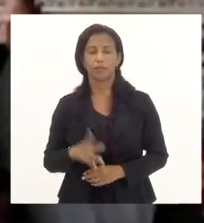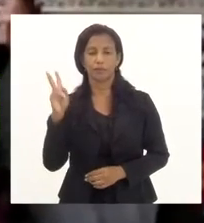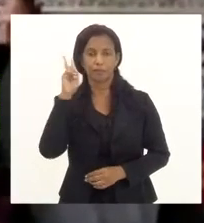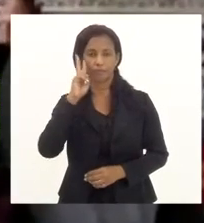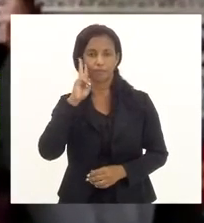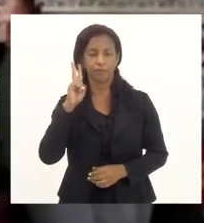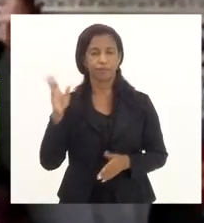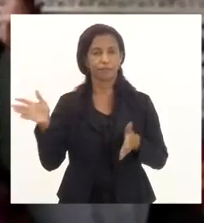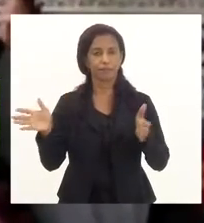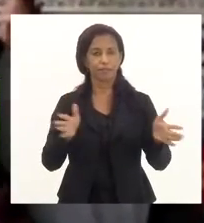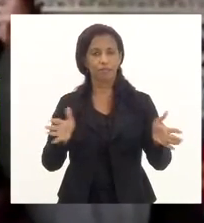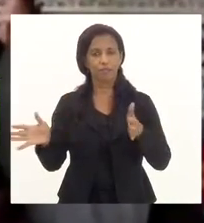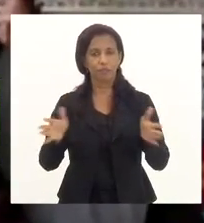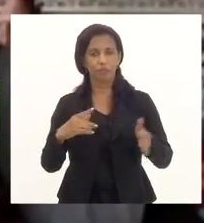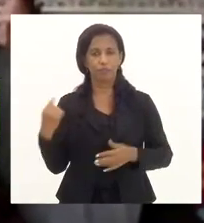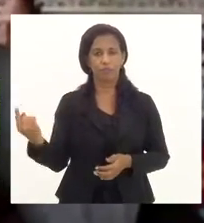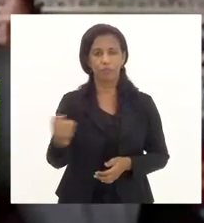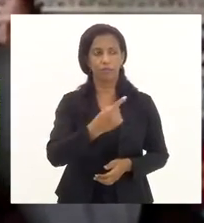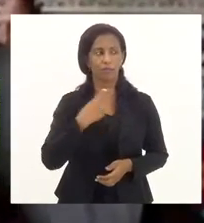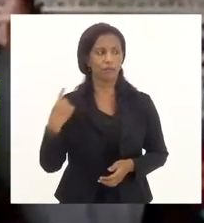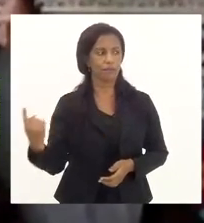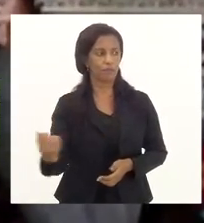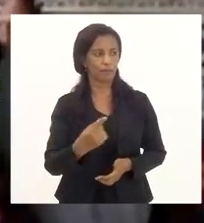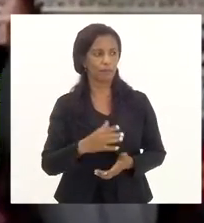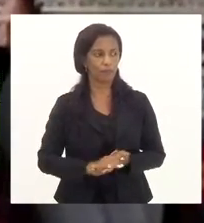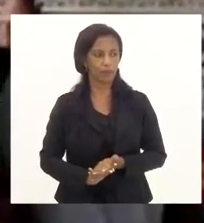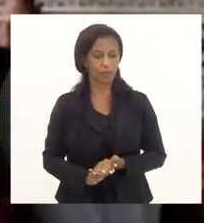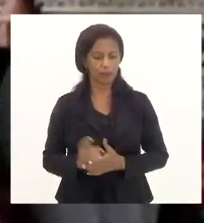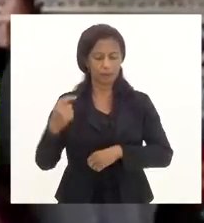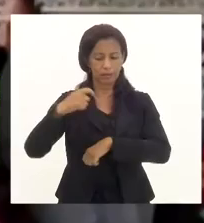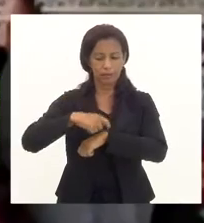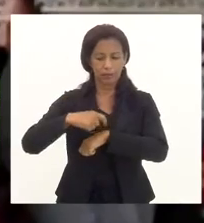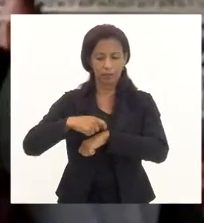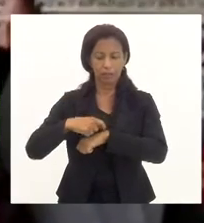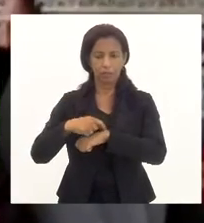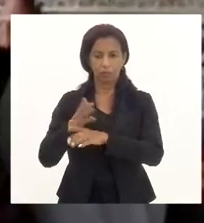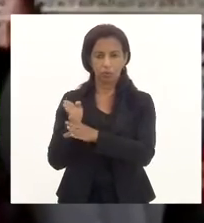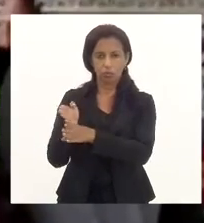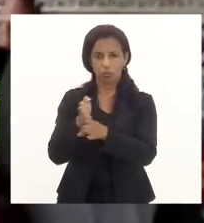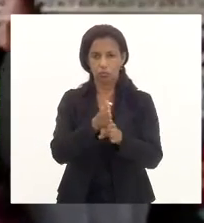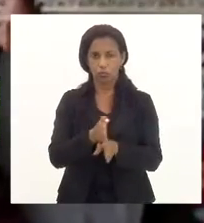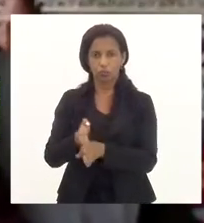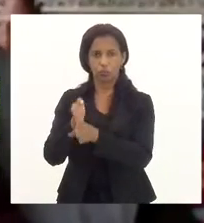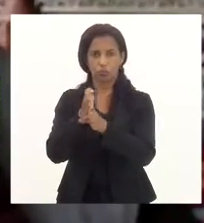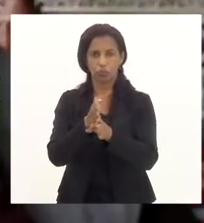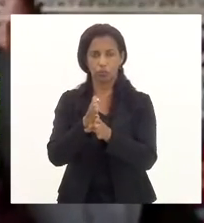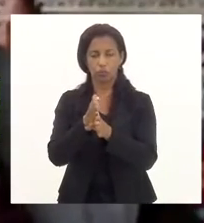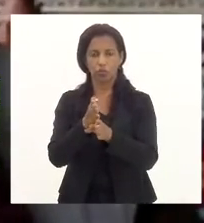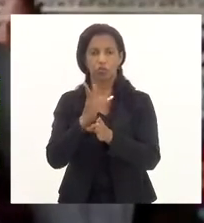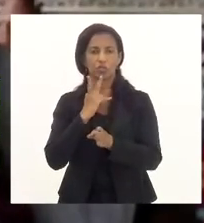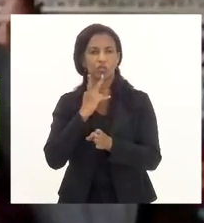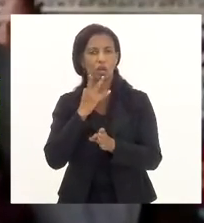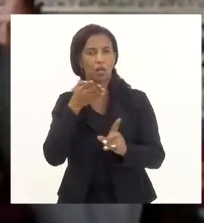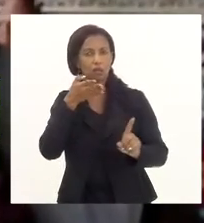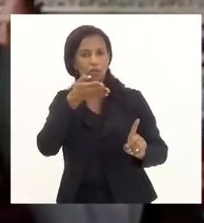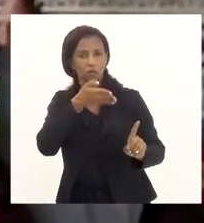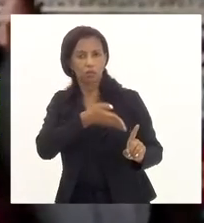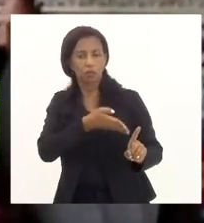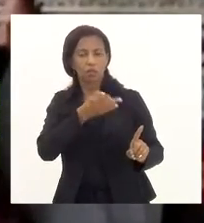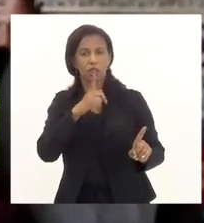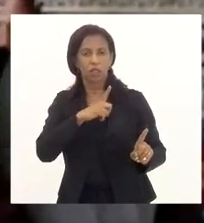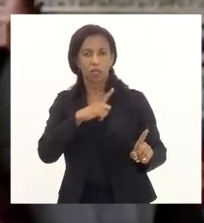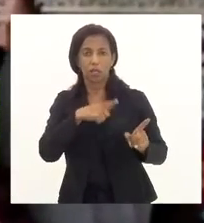histórica porque nós é nesse momento de alinhamento já referido aqui é